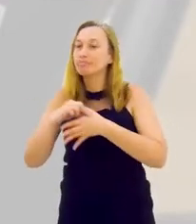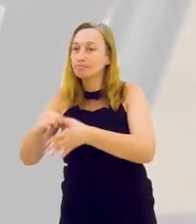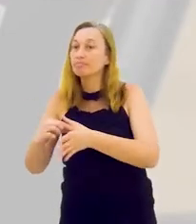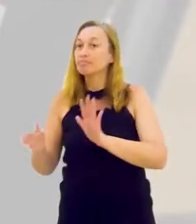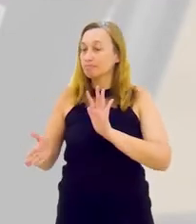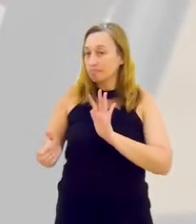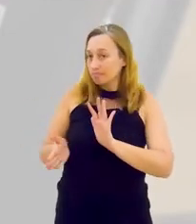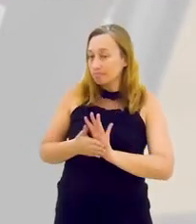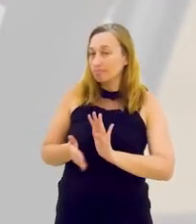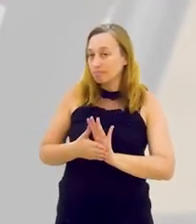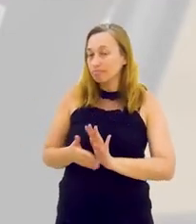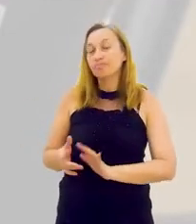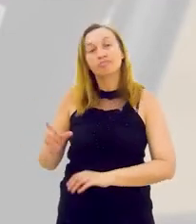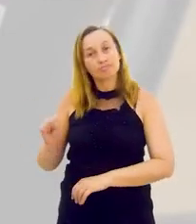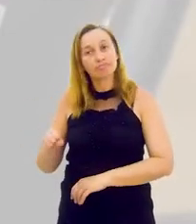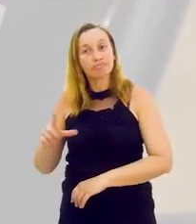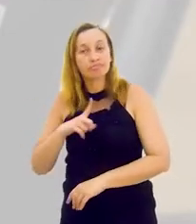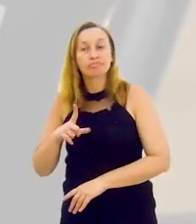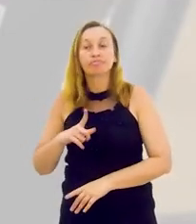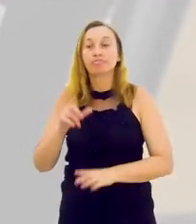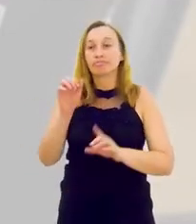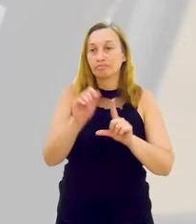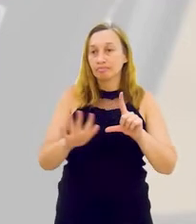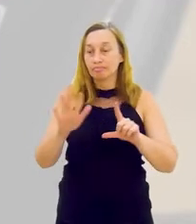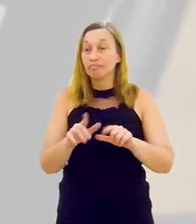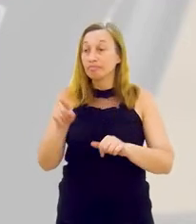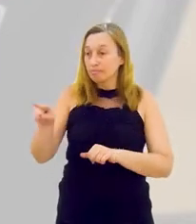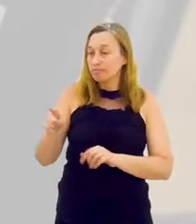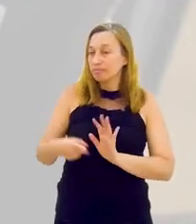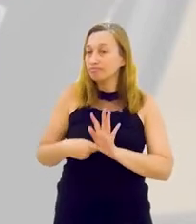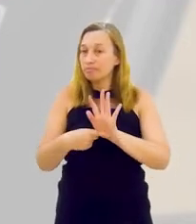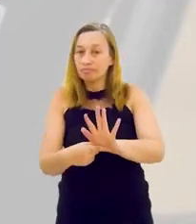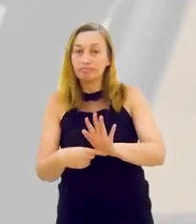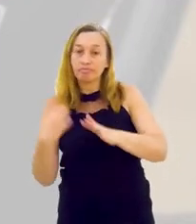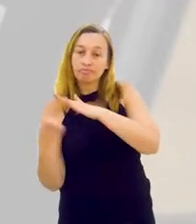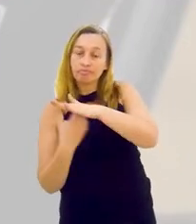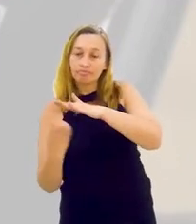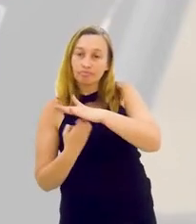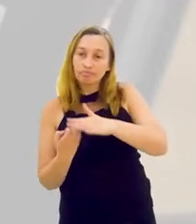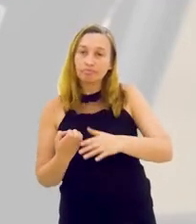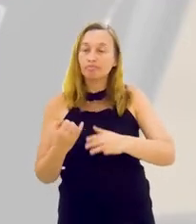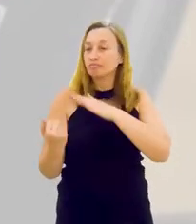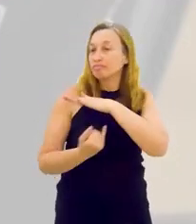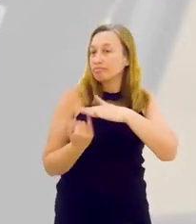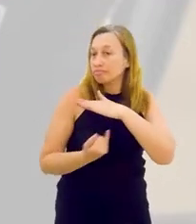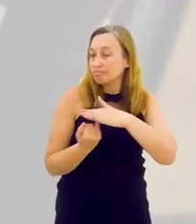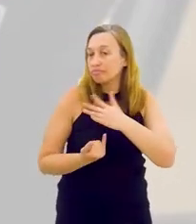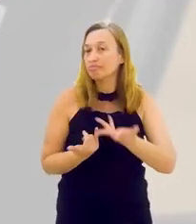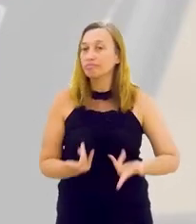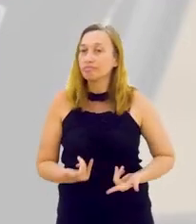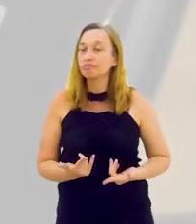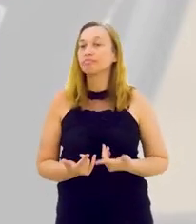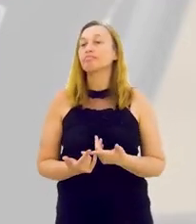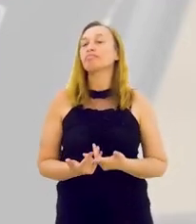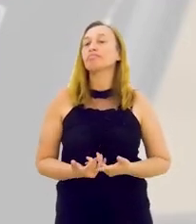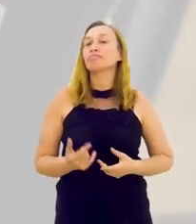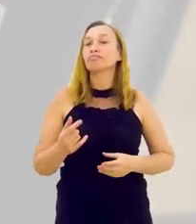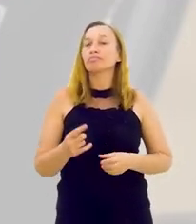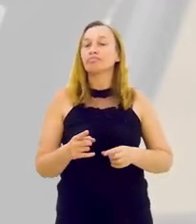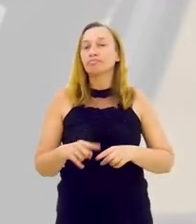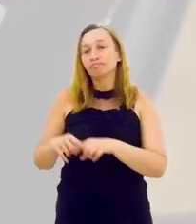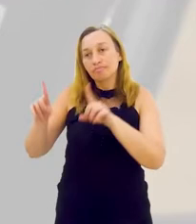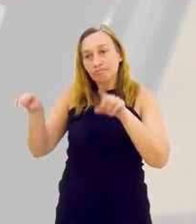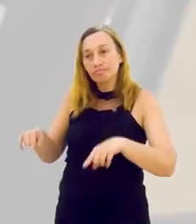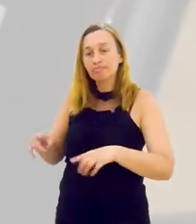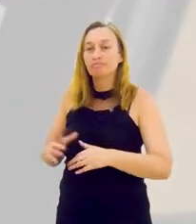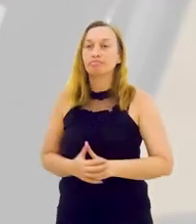ter propósito. E essa plataforma, ela que vai ajudar as empresas, as instituições, através de seus